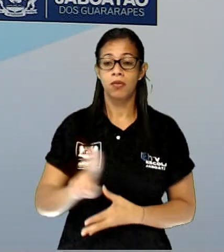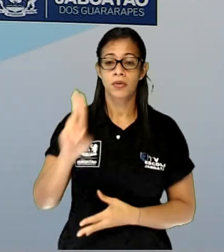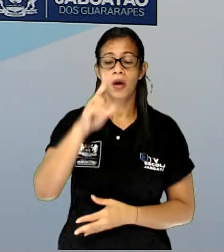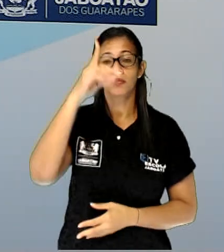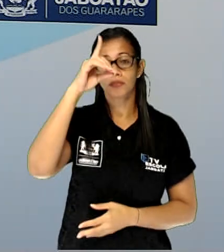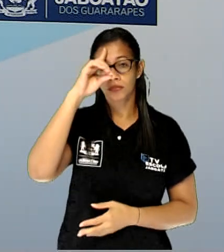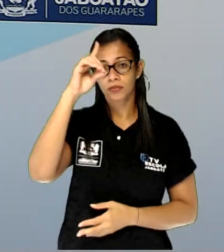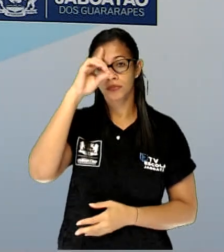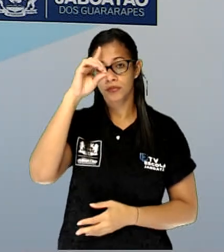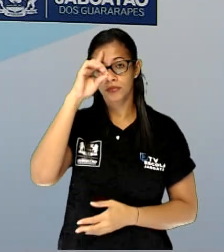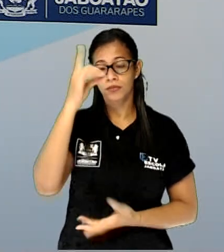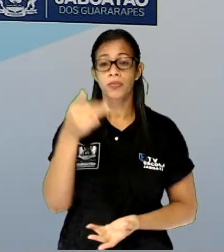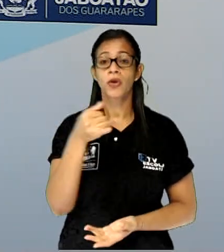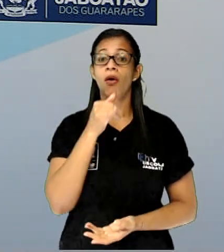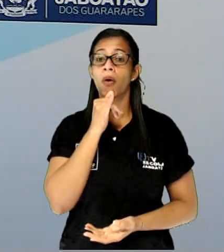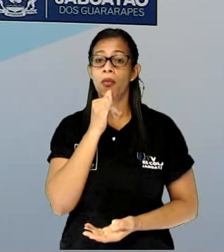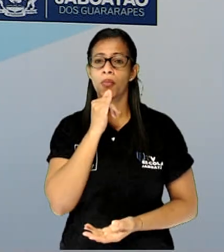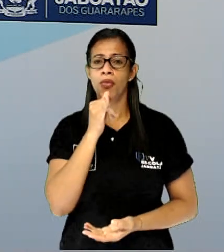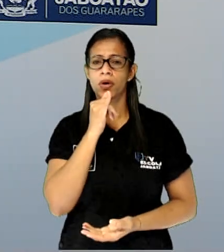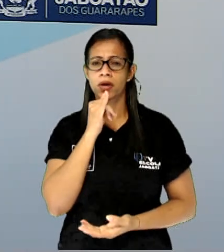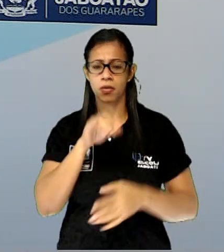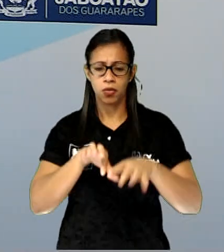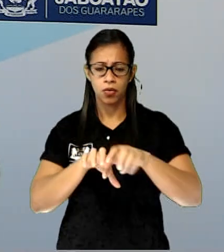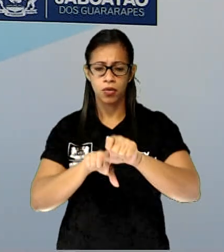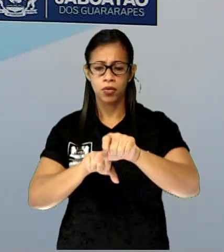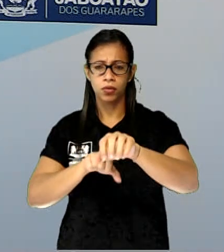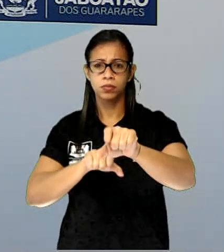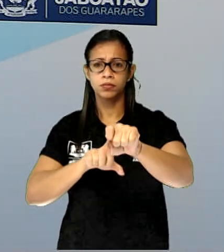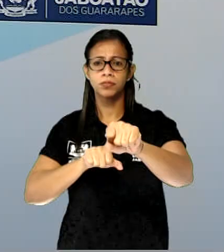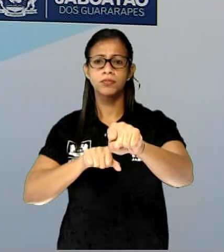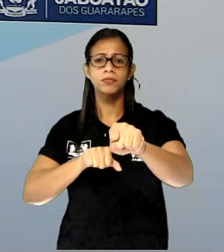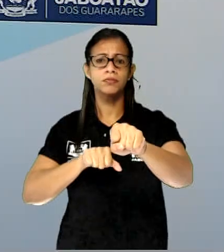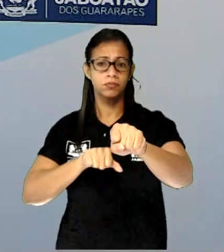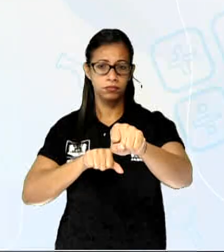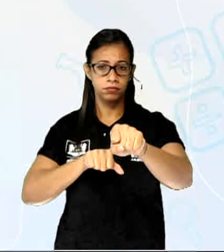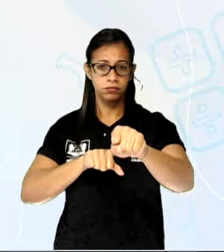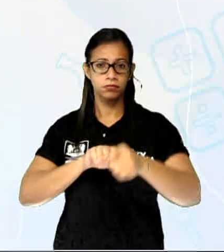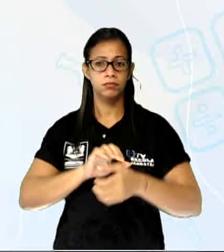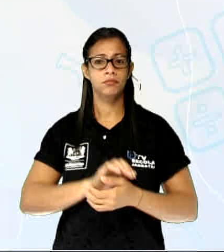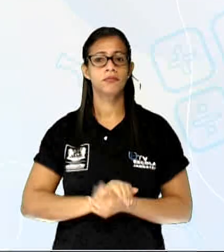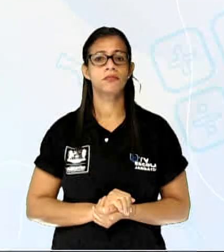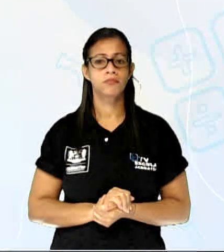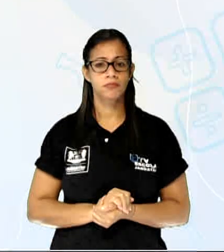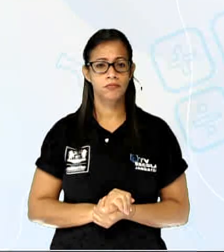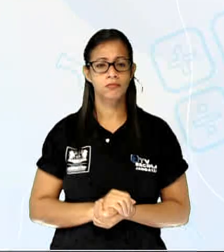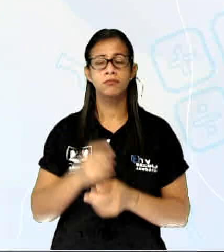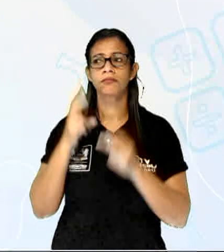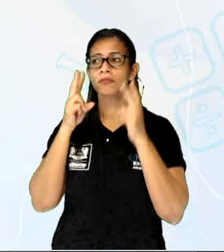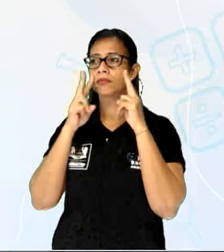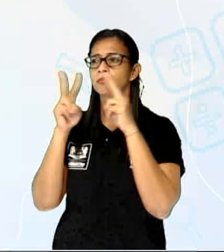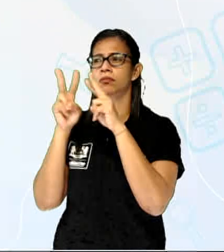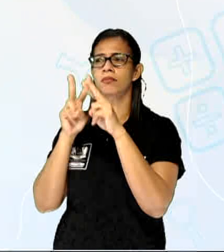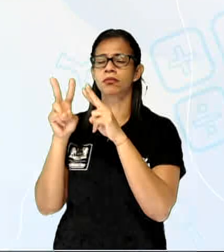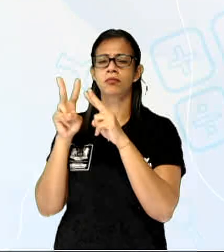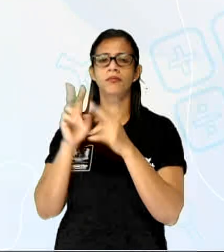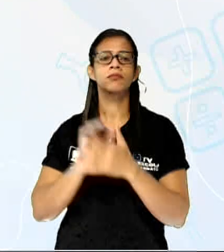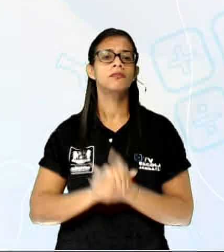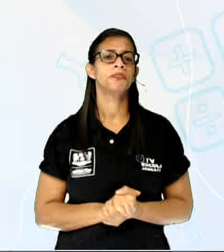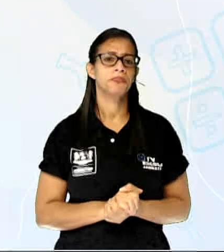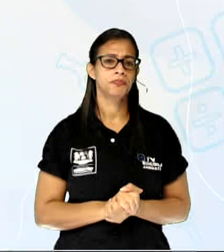O papyrus, né? Então, o que é o papyrus? O papyrus é uma planta